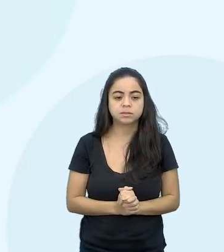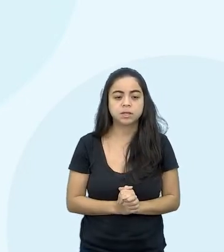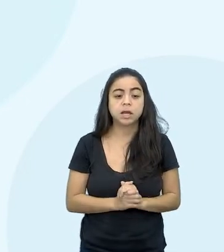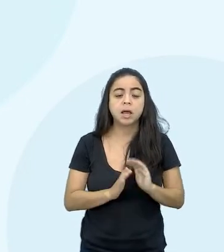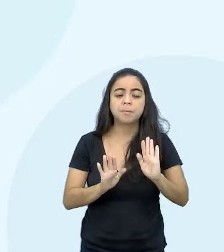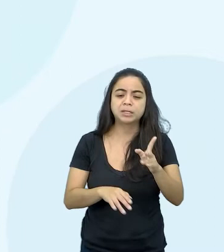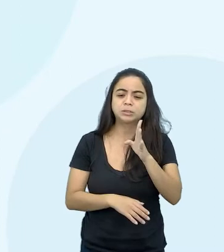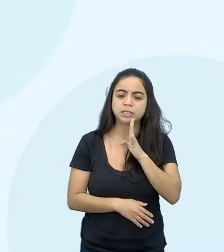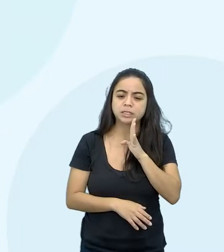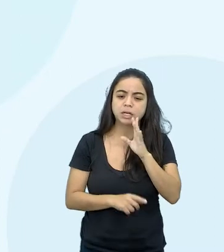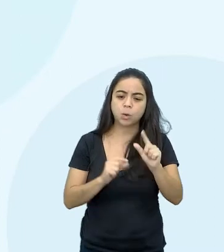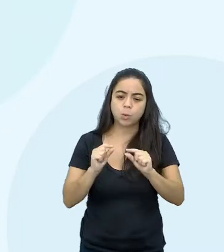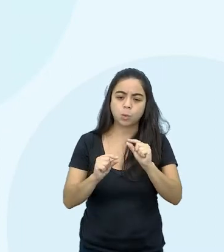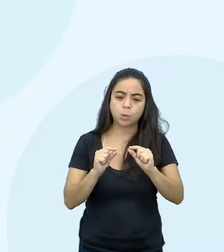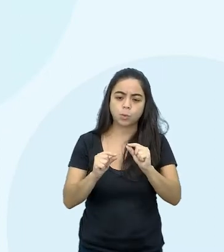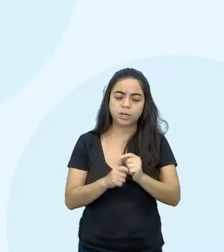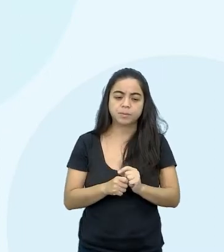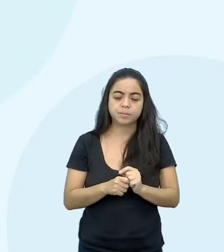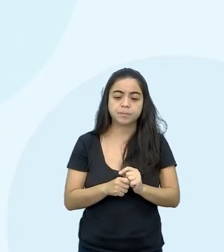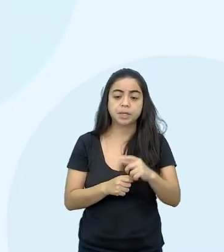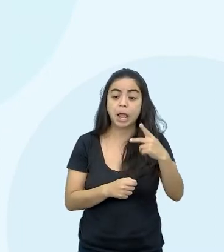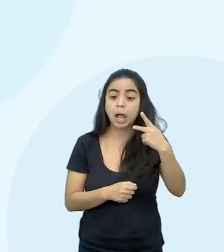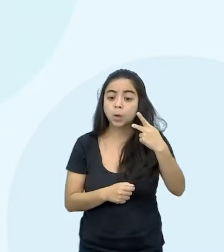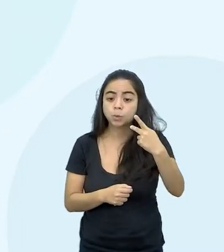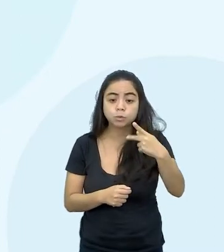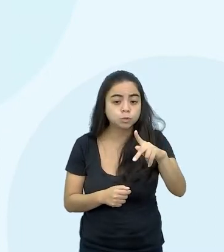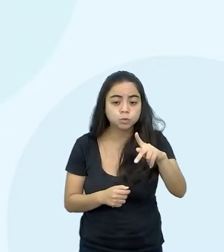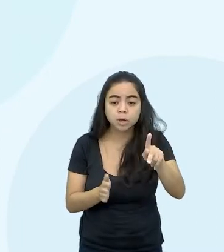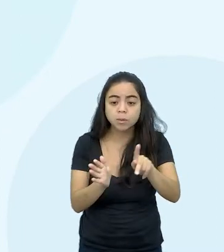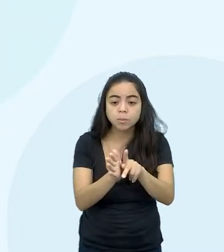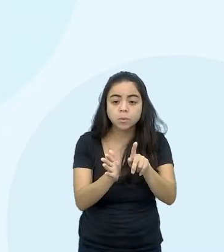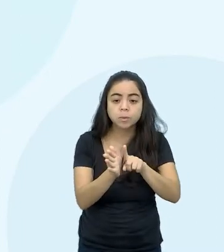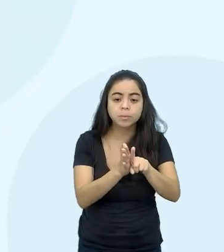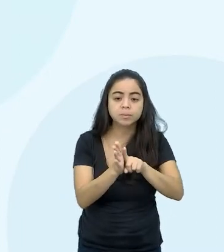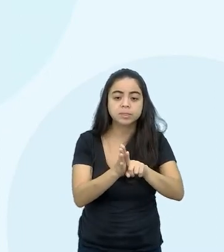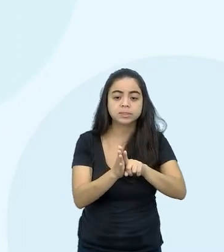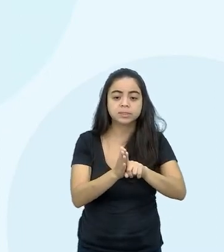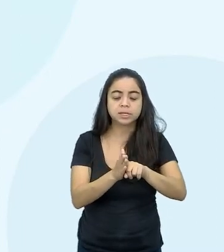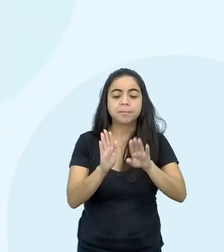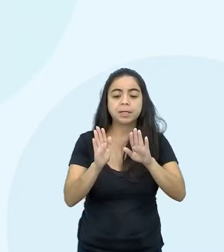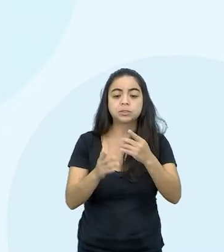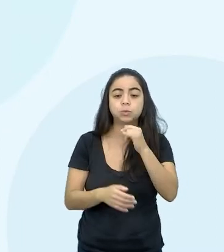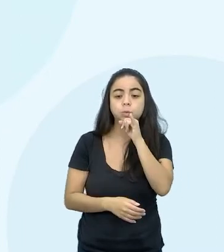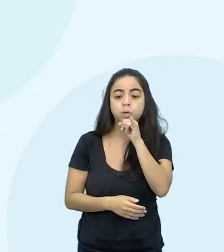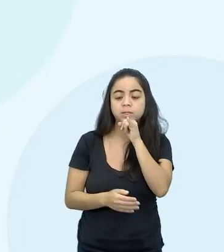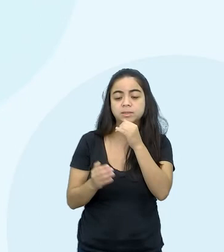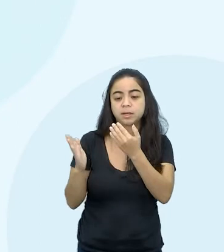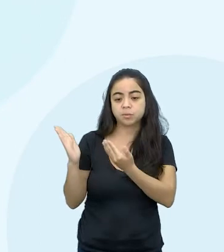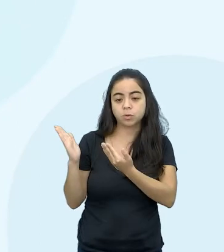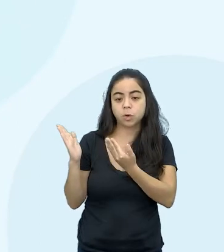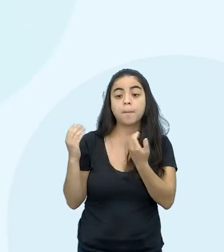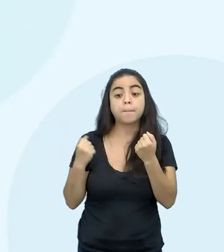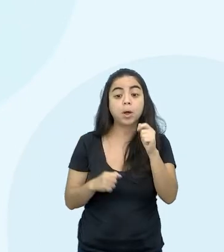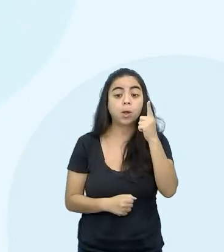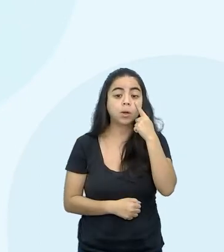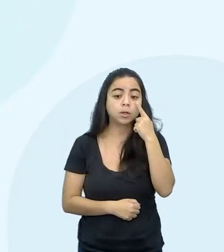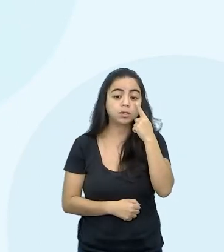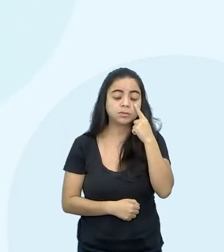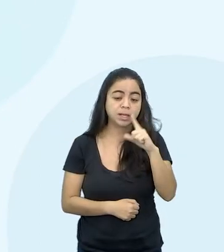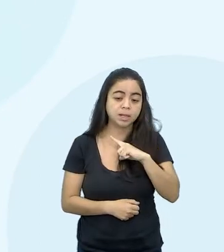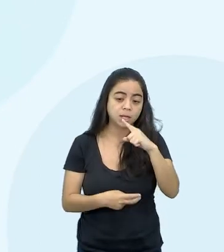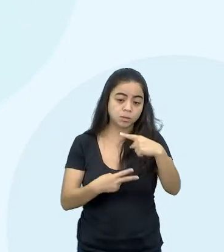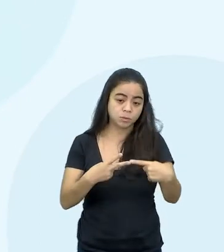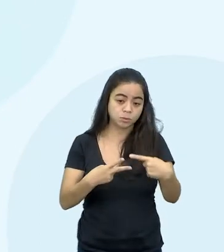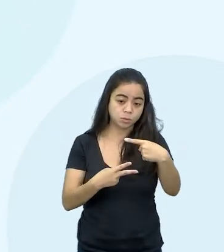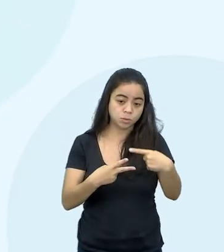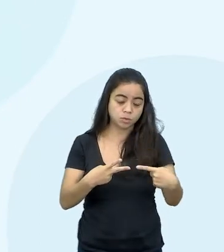mais legal é vocês pensarem na sua questão de pesquisa. Mas nesse exemplo que eu dei aí, vocês podem ver que tem esses dois